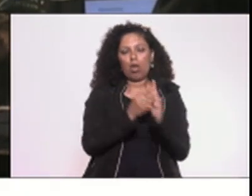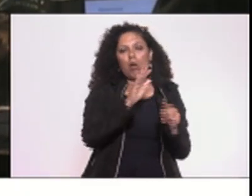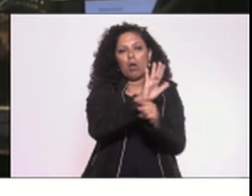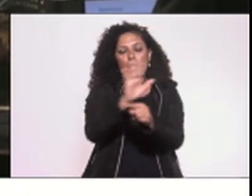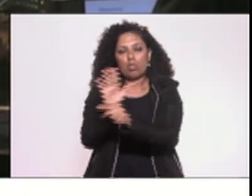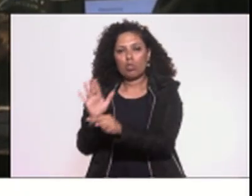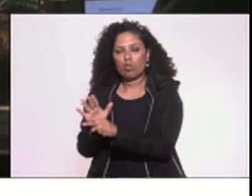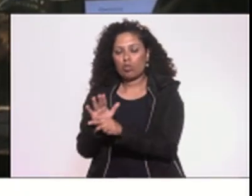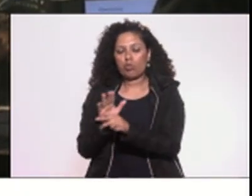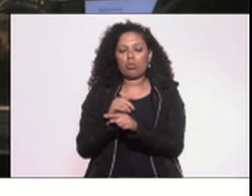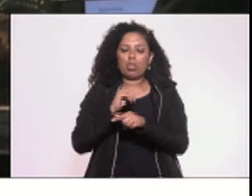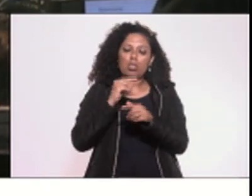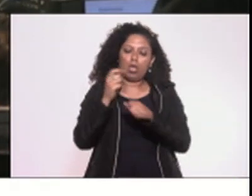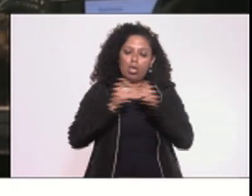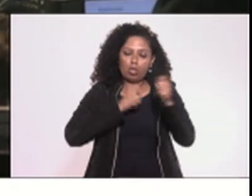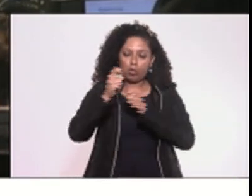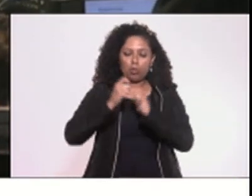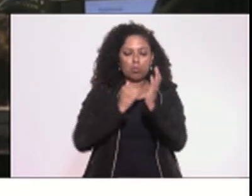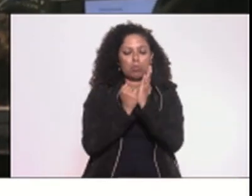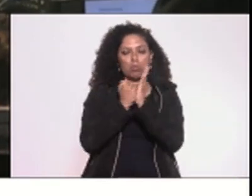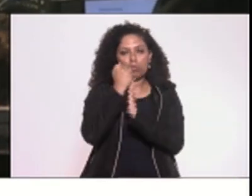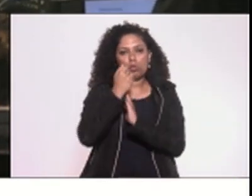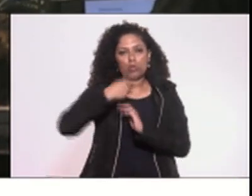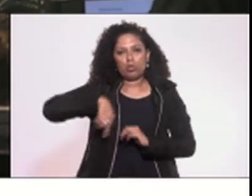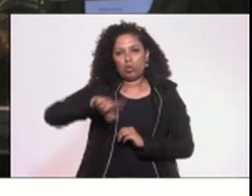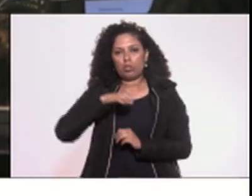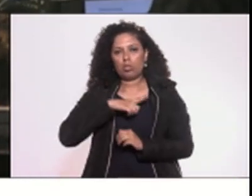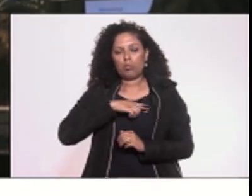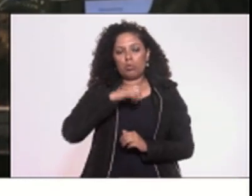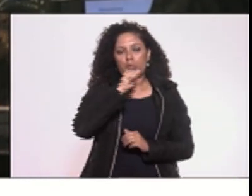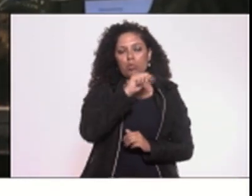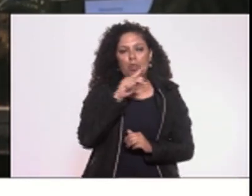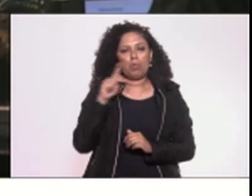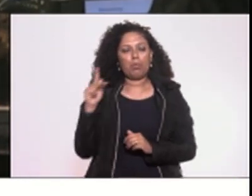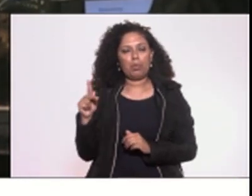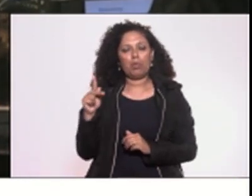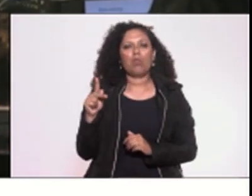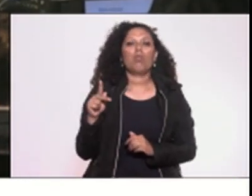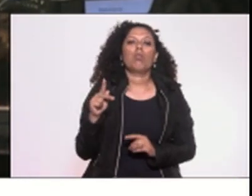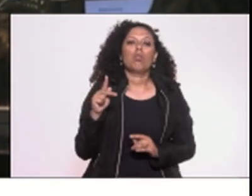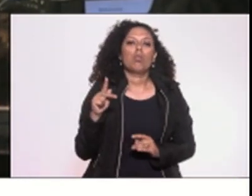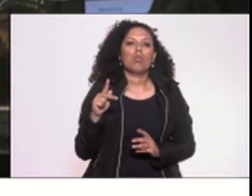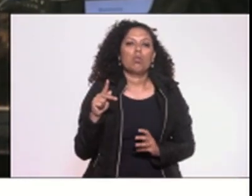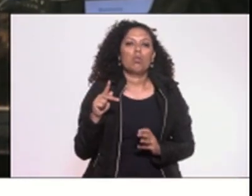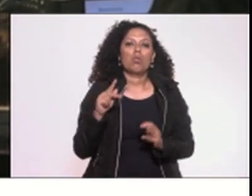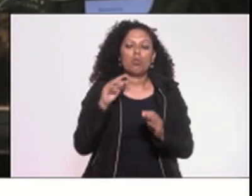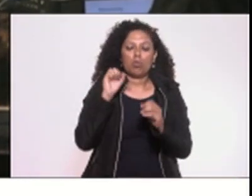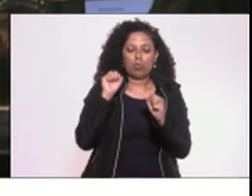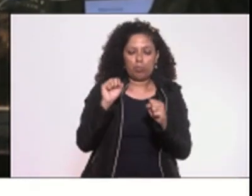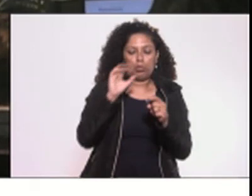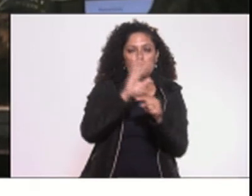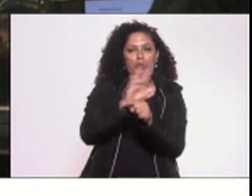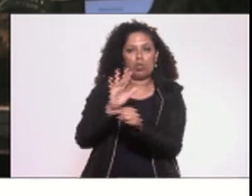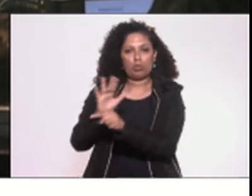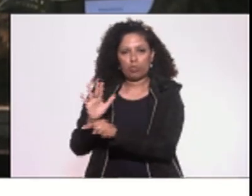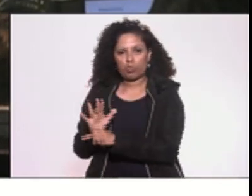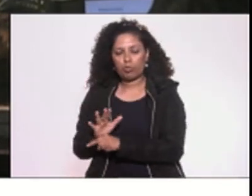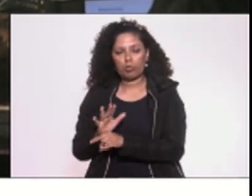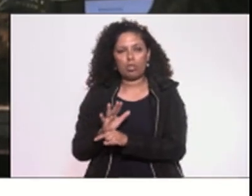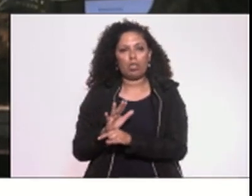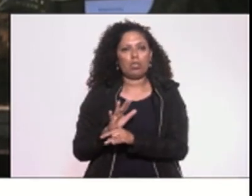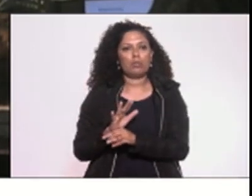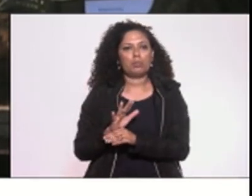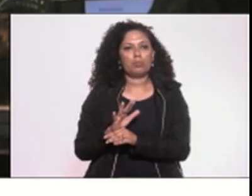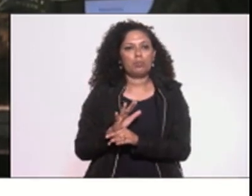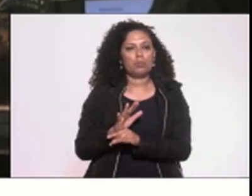também esse processo. Nós temos um app que pode fazer o gerenciamento